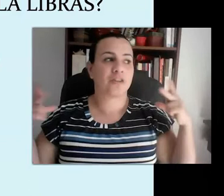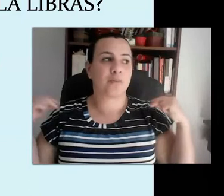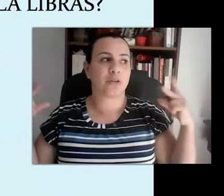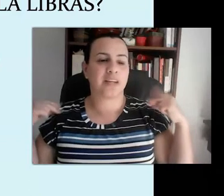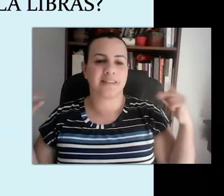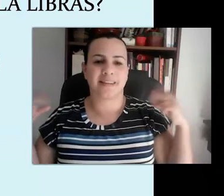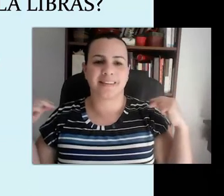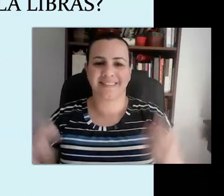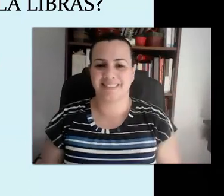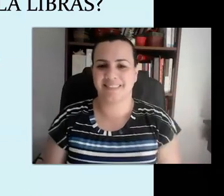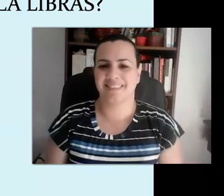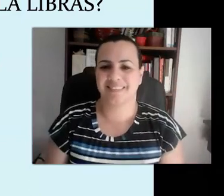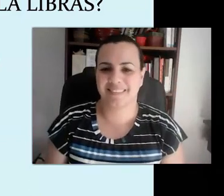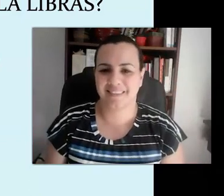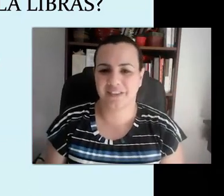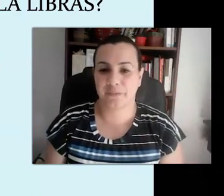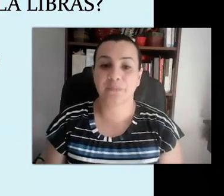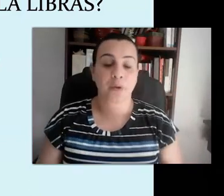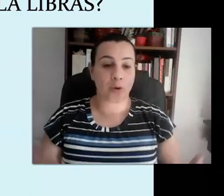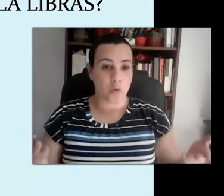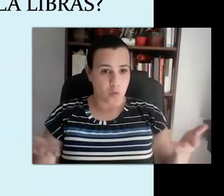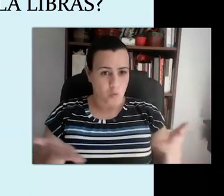carteira de motorista?